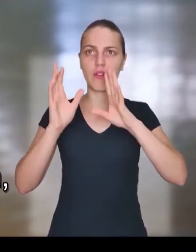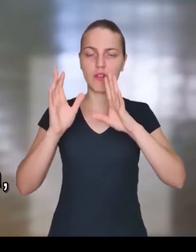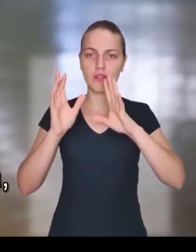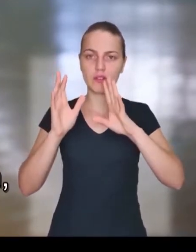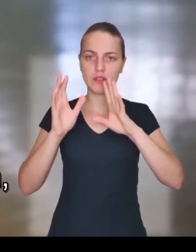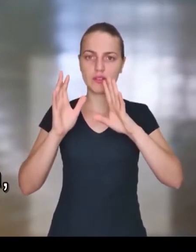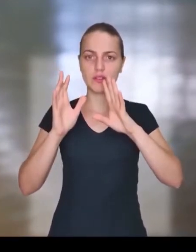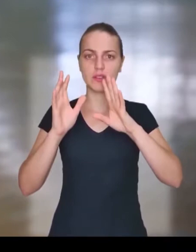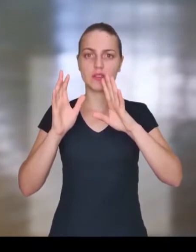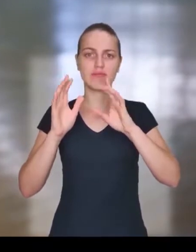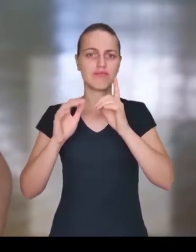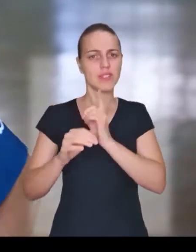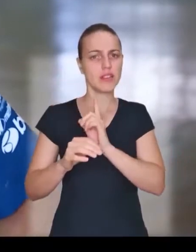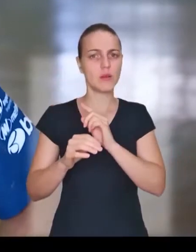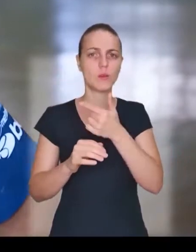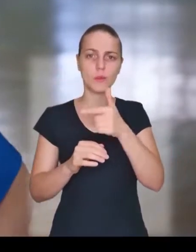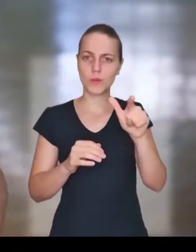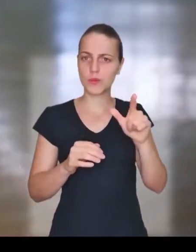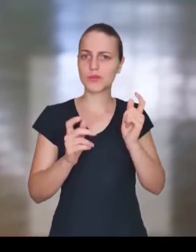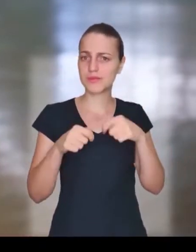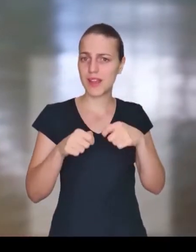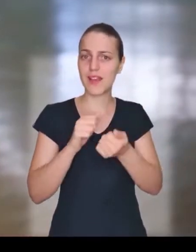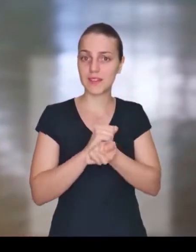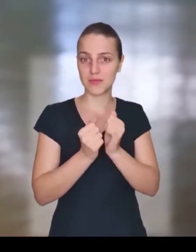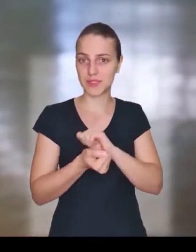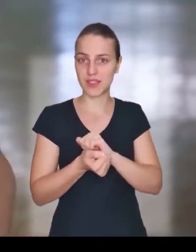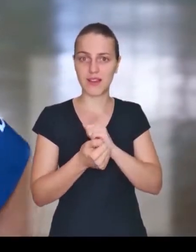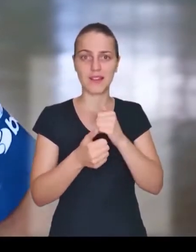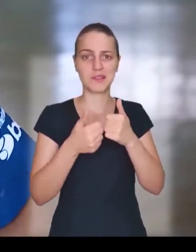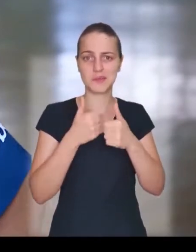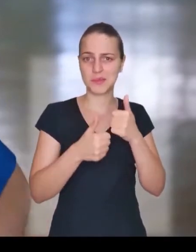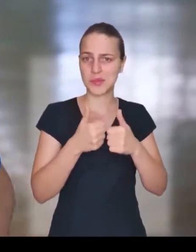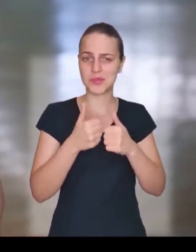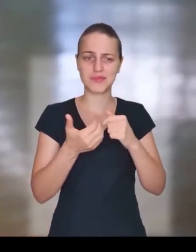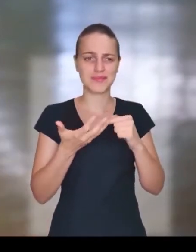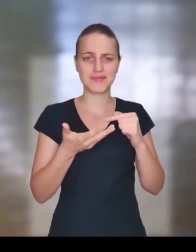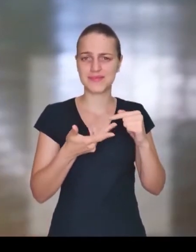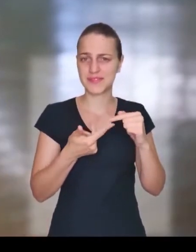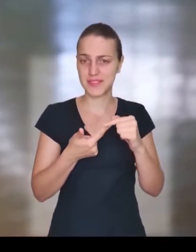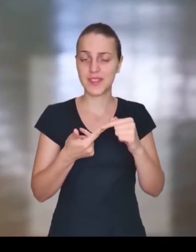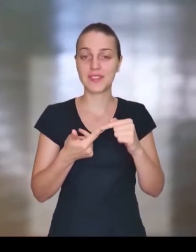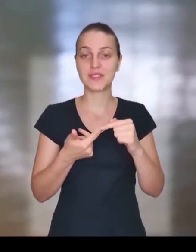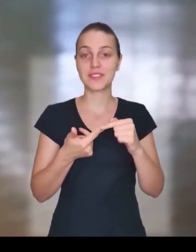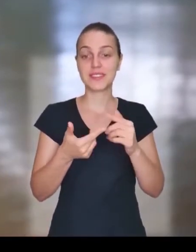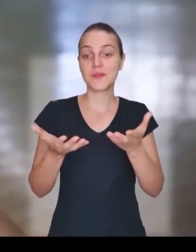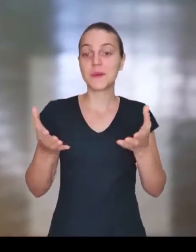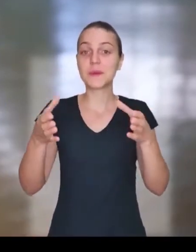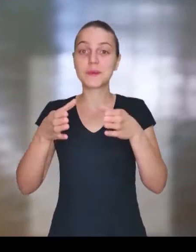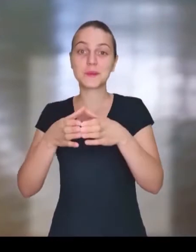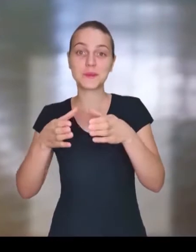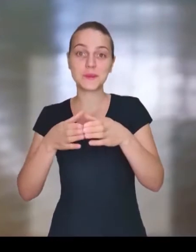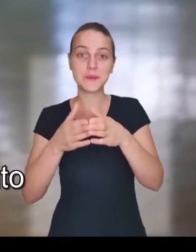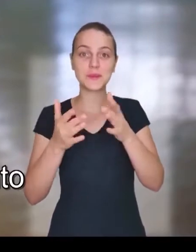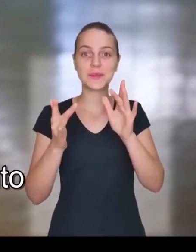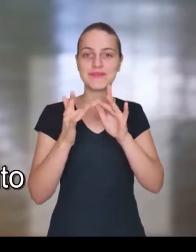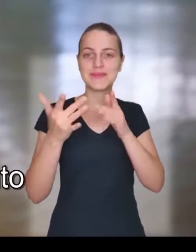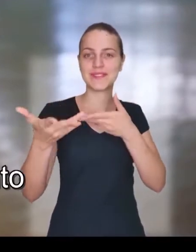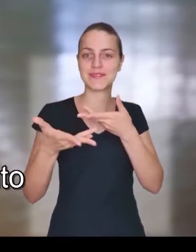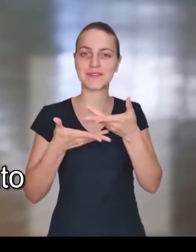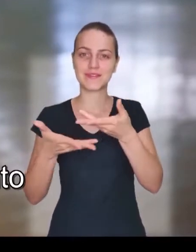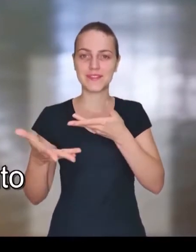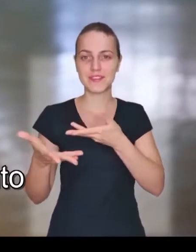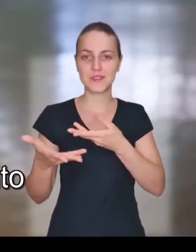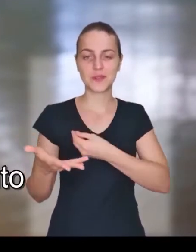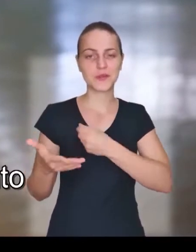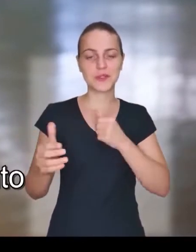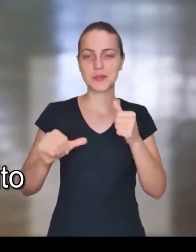gente se adapta. Tem um monte de esporte, tem futebol, tem tudo. E o esporte é isso aí, ó. Você tá no meio de grupos, você interage, a tua vida muda,